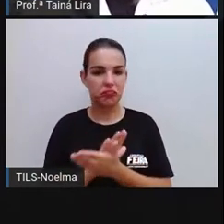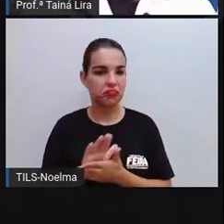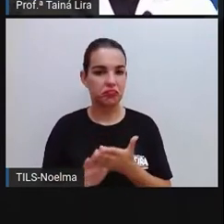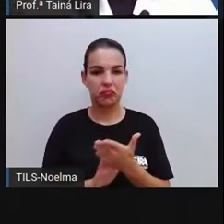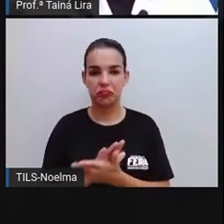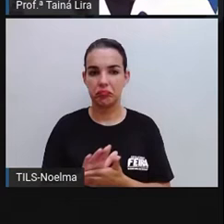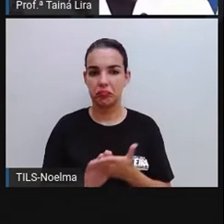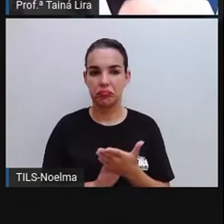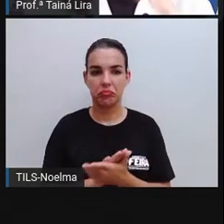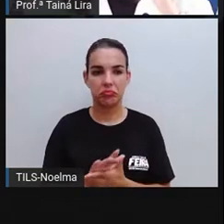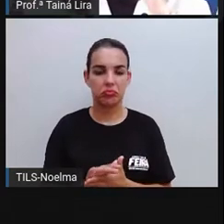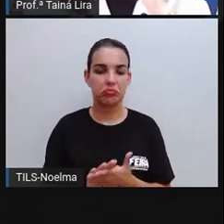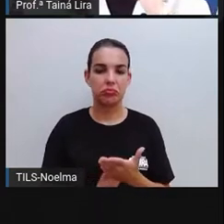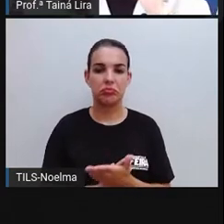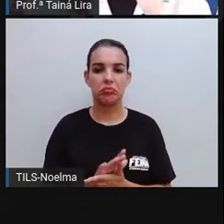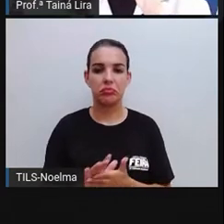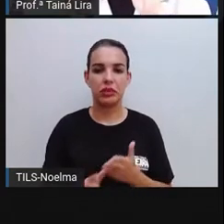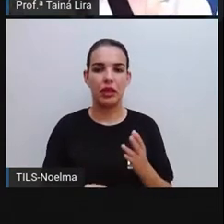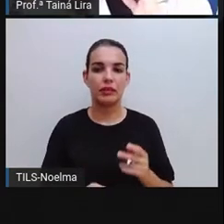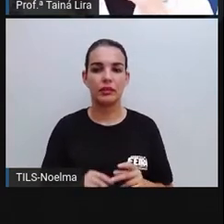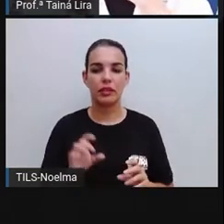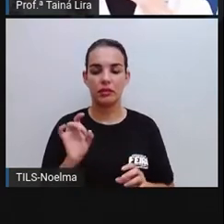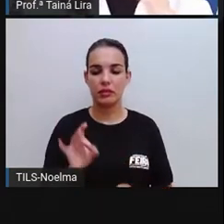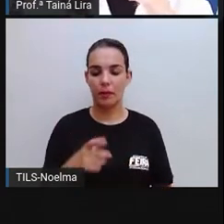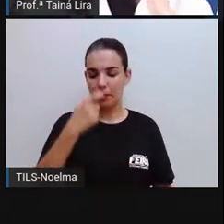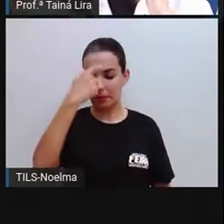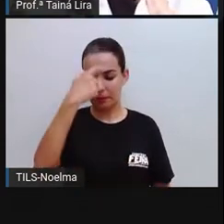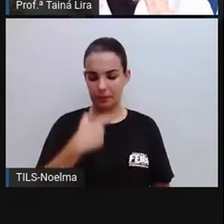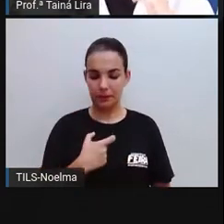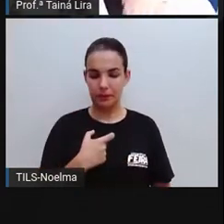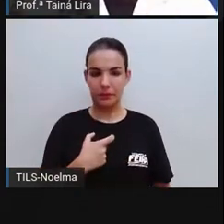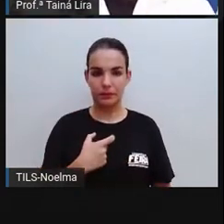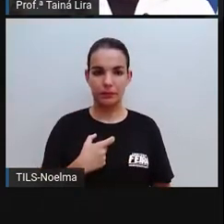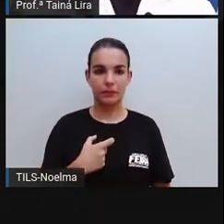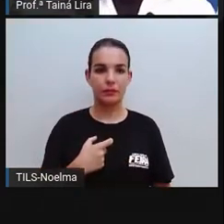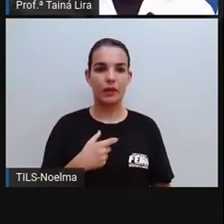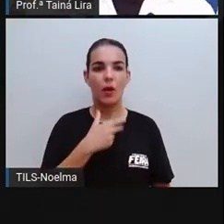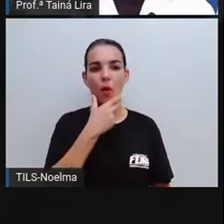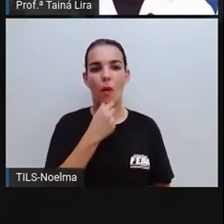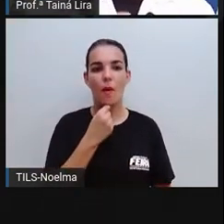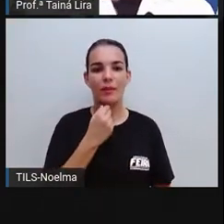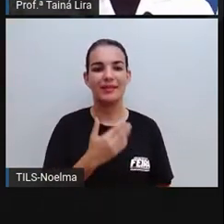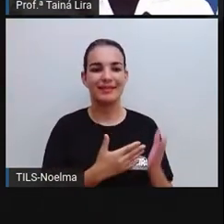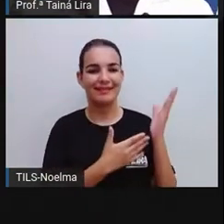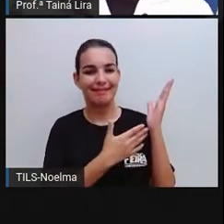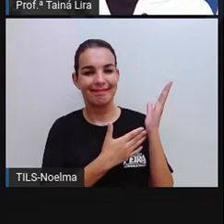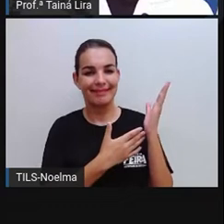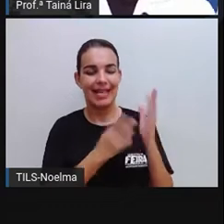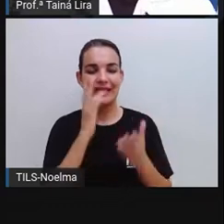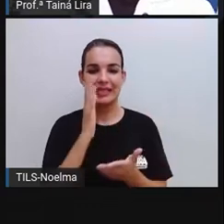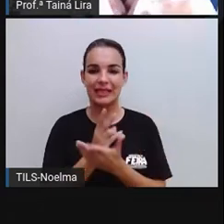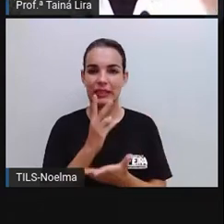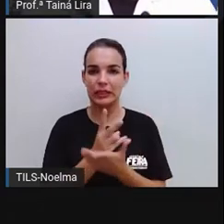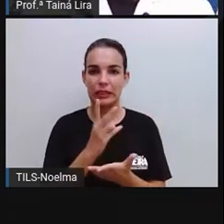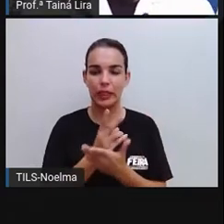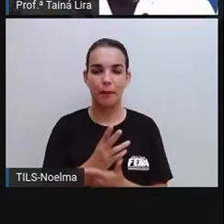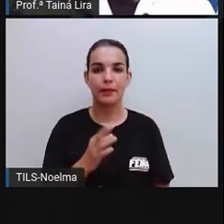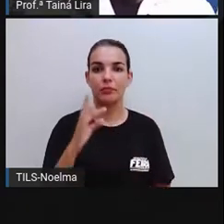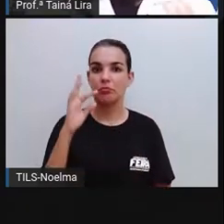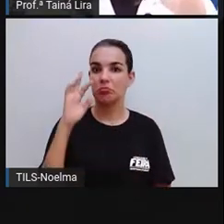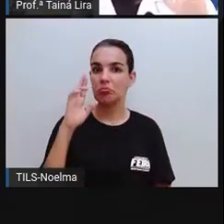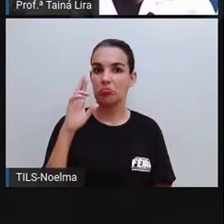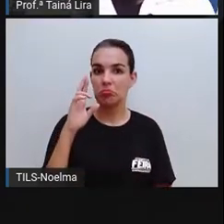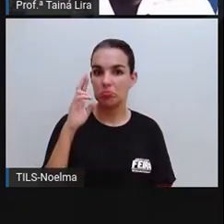aí a opinião dele. Então, Roberto Cabrini é uma referência aí quando se fala, né,